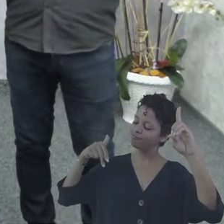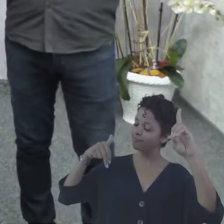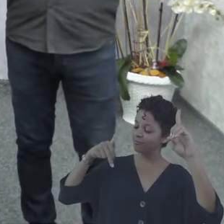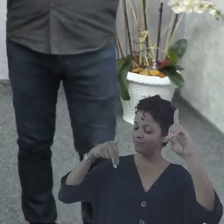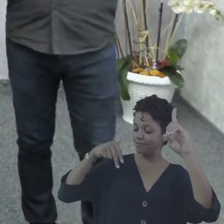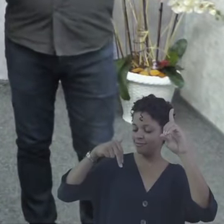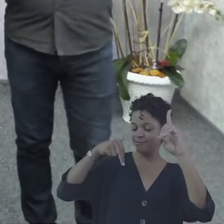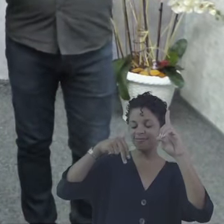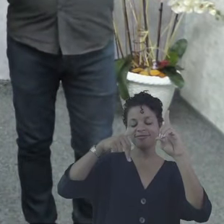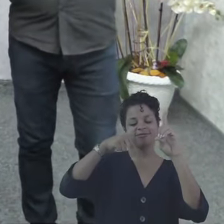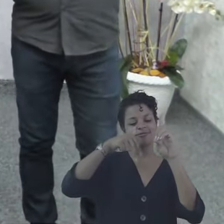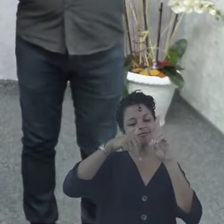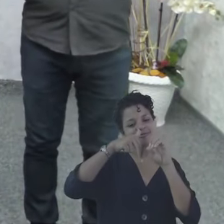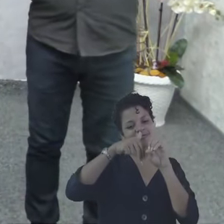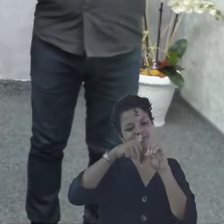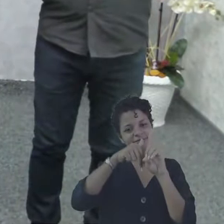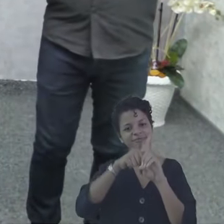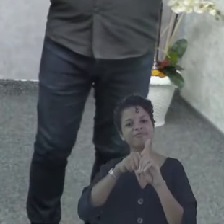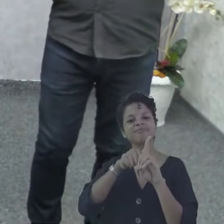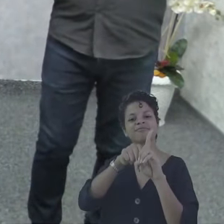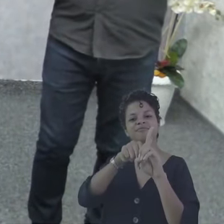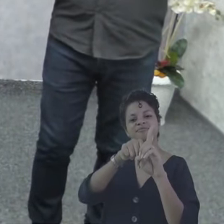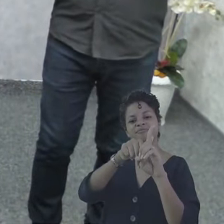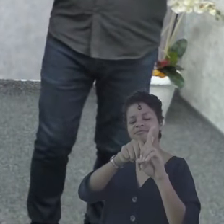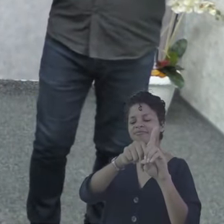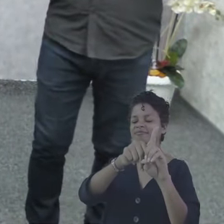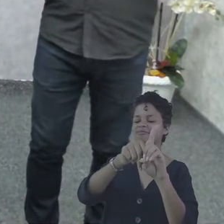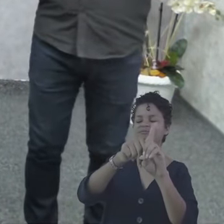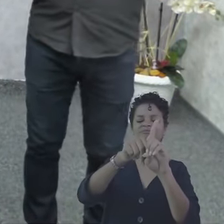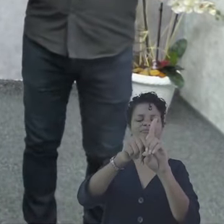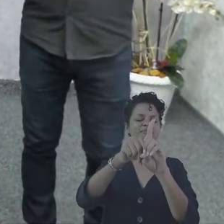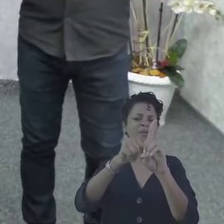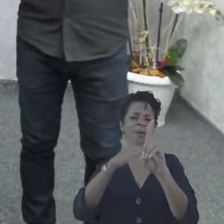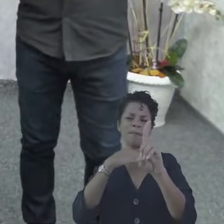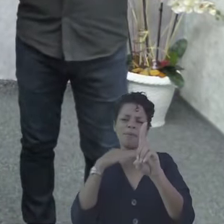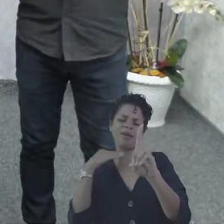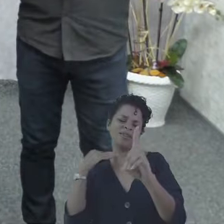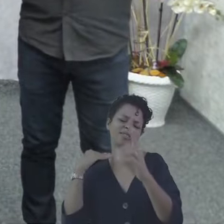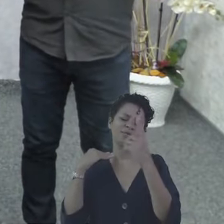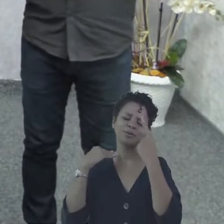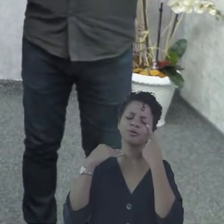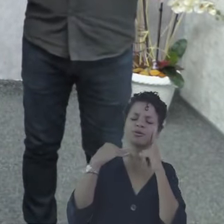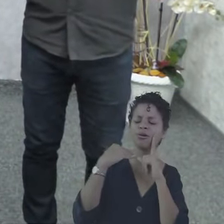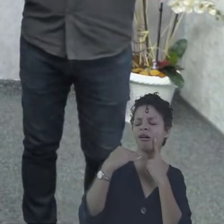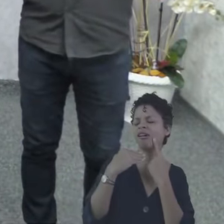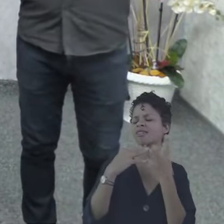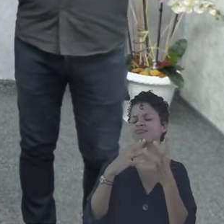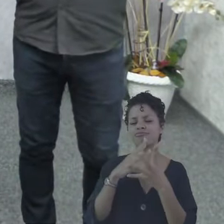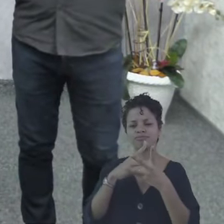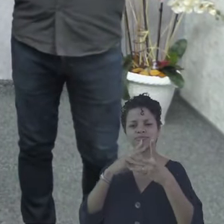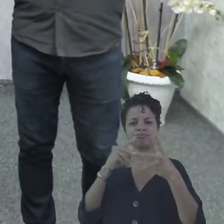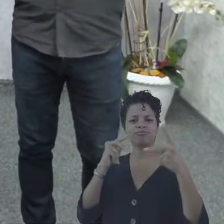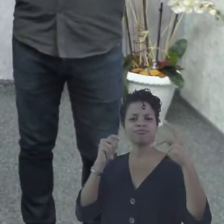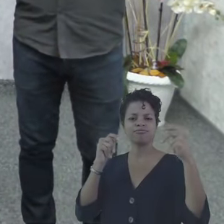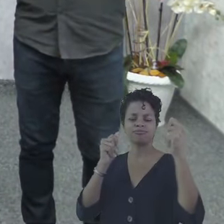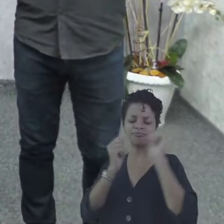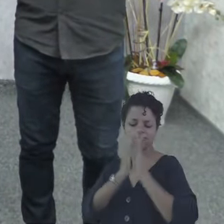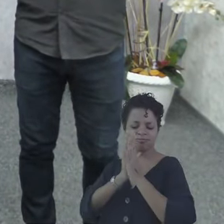viverei, não mais morte, pranto ou dor. Junto ao